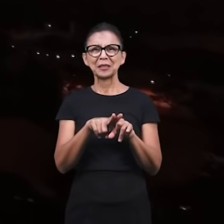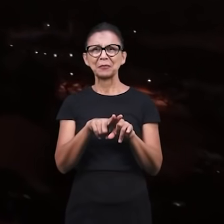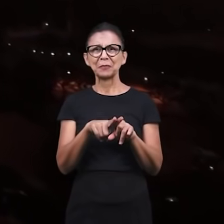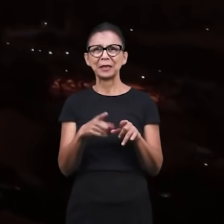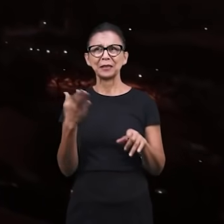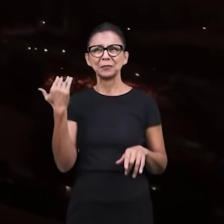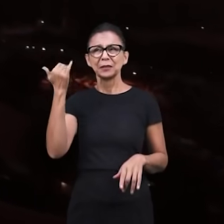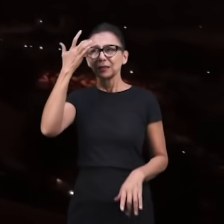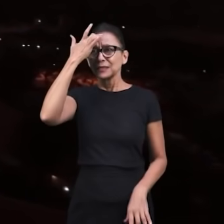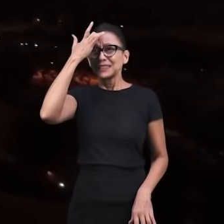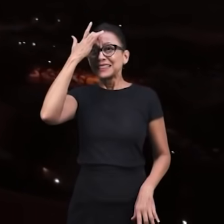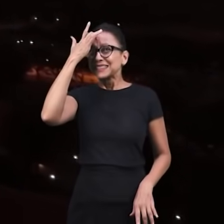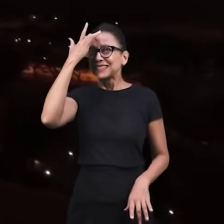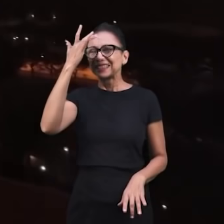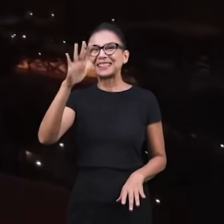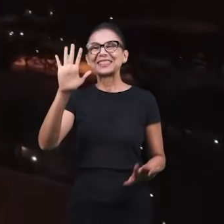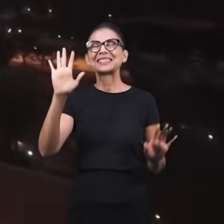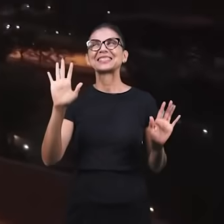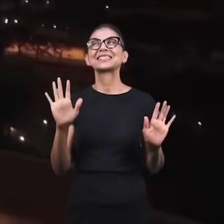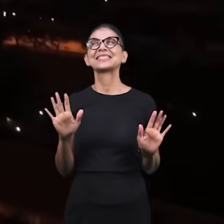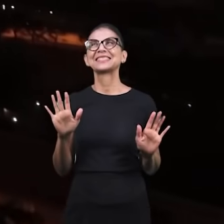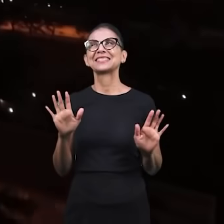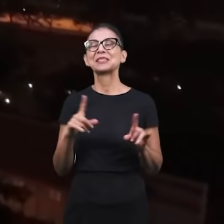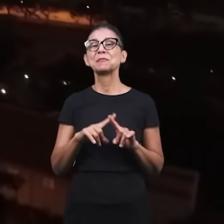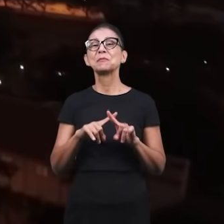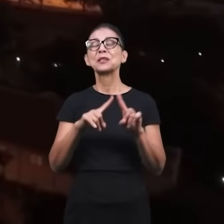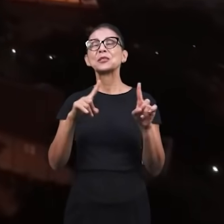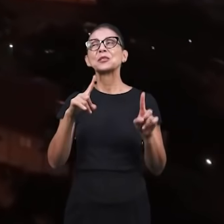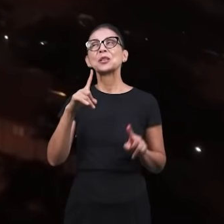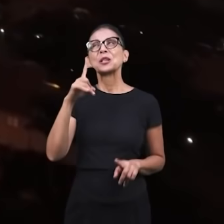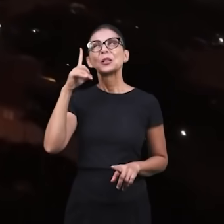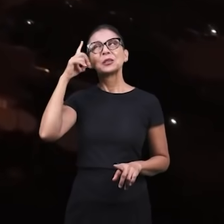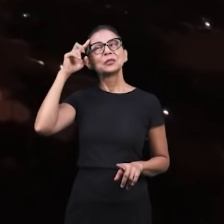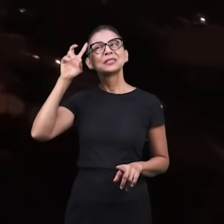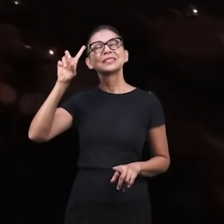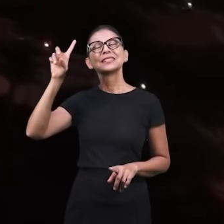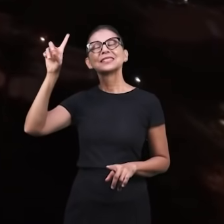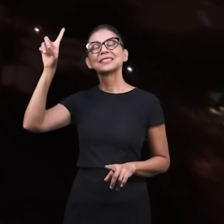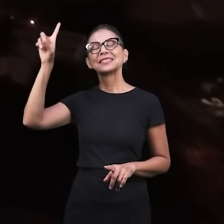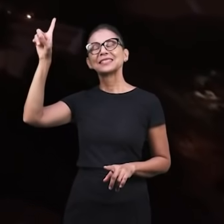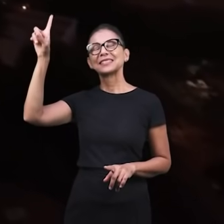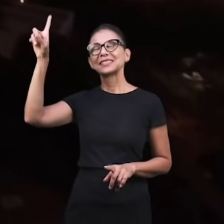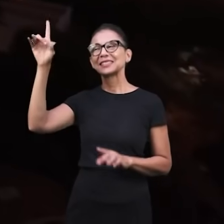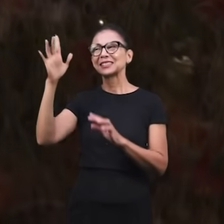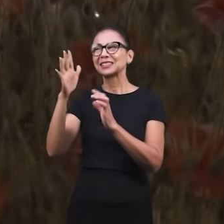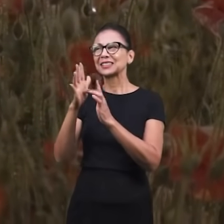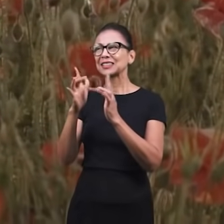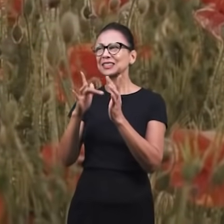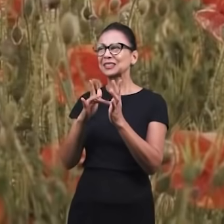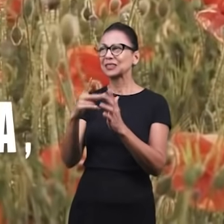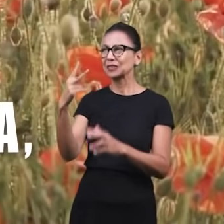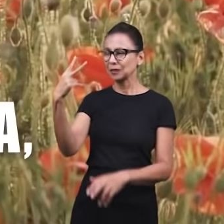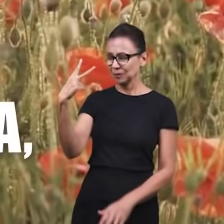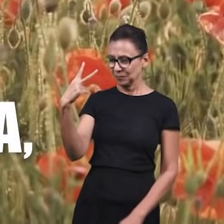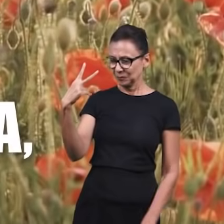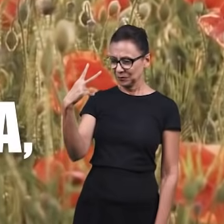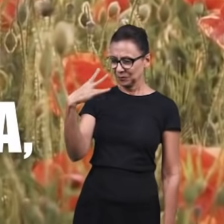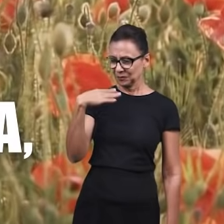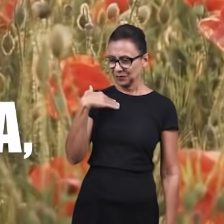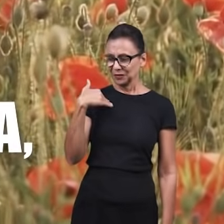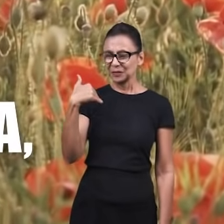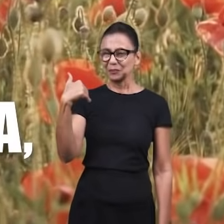sabia, mas Jesus um dia me encontrou.